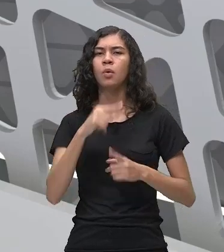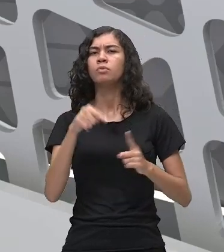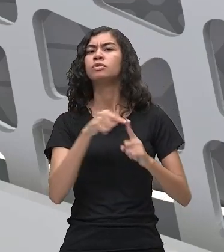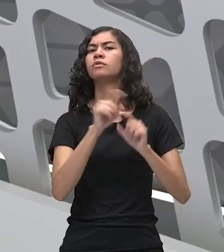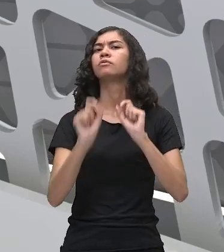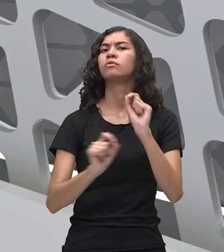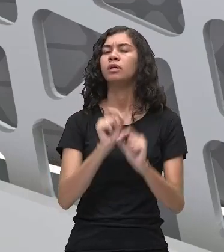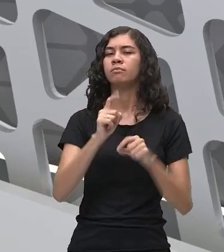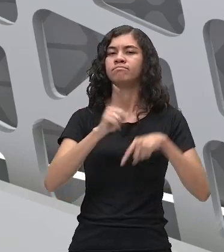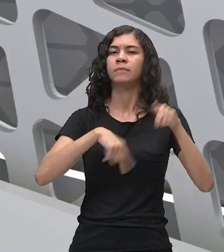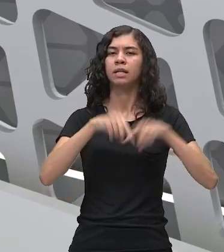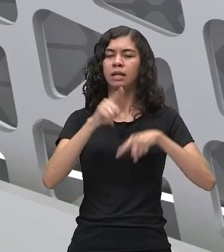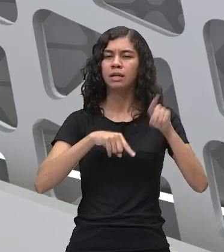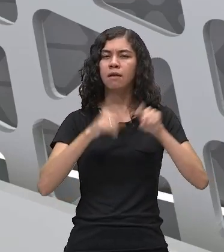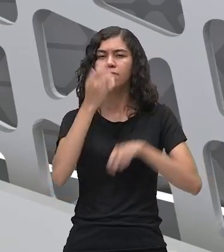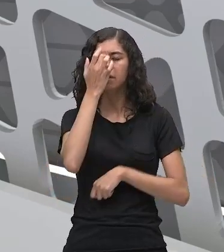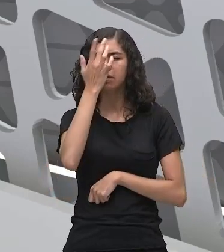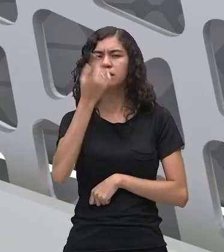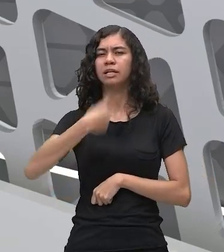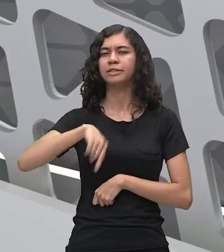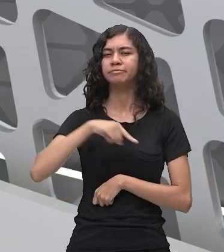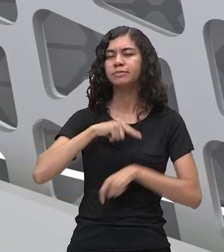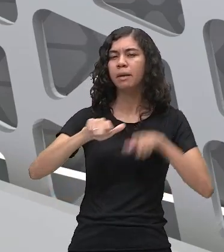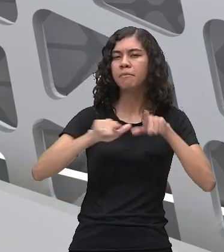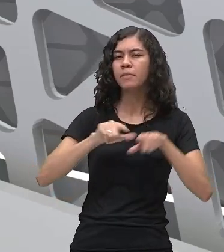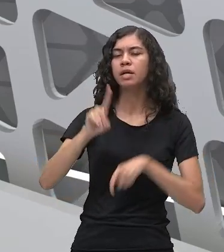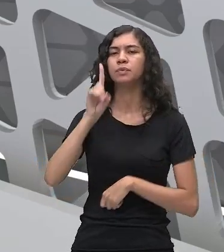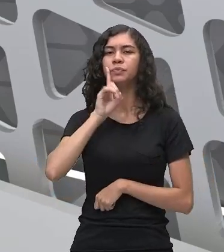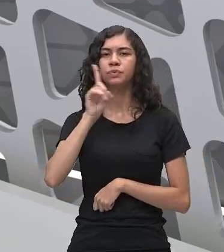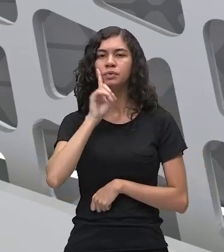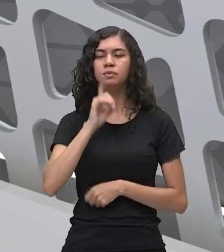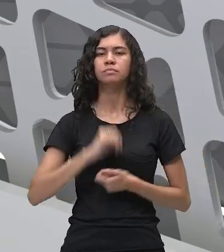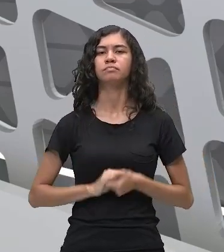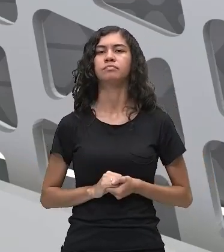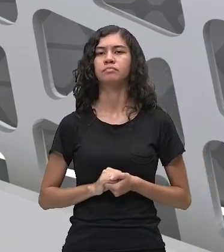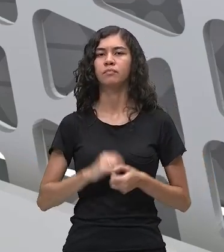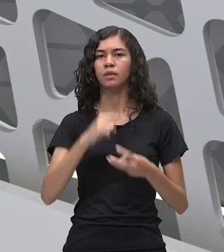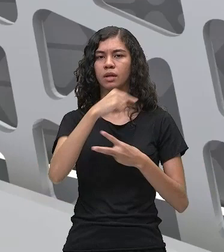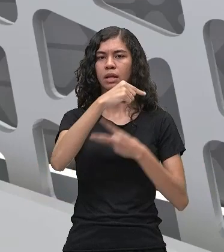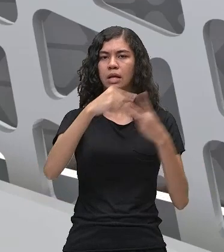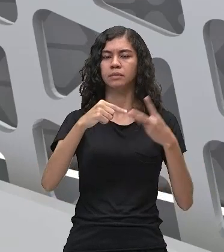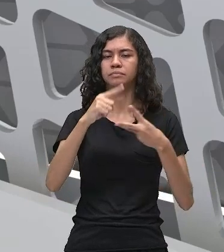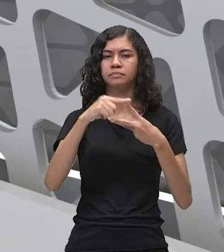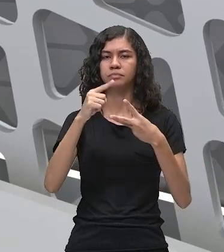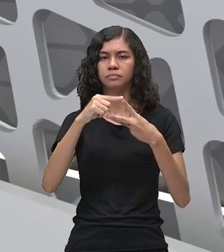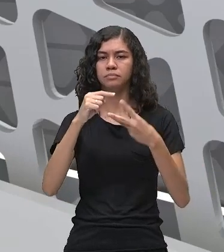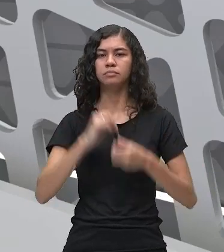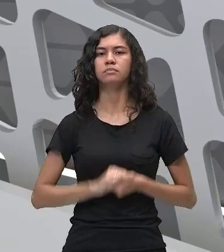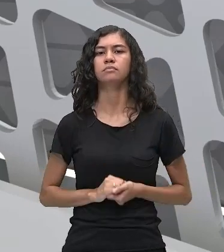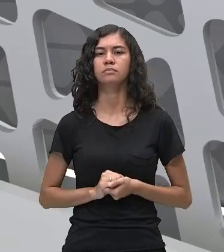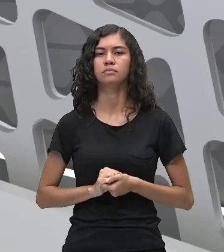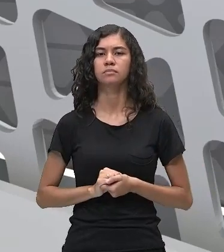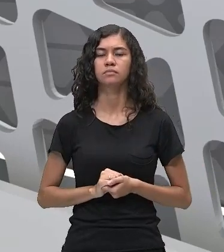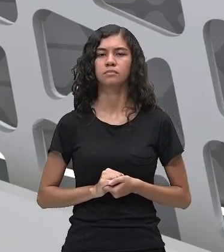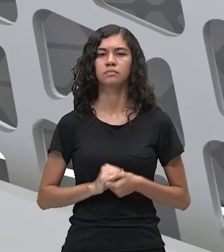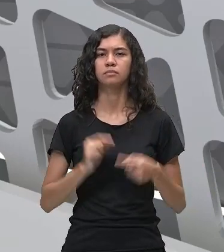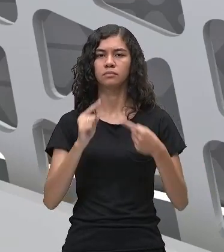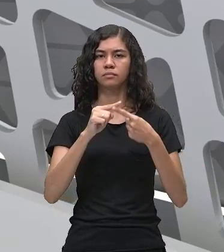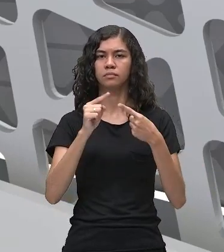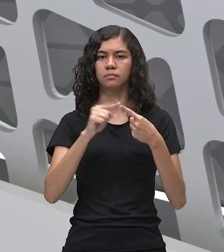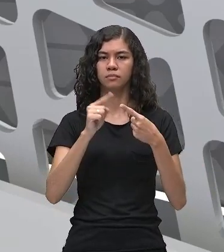objetos que servem para facilitar o nosso trabalho, aumentar a força. São 3 tipos, são 4. Mas a gente falou